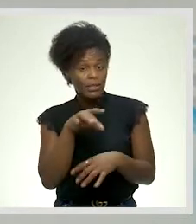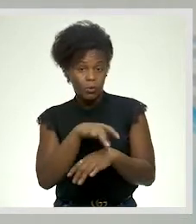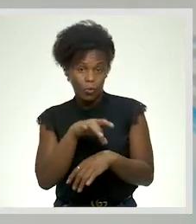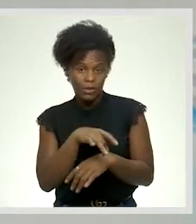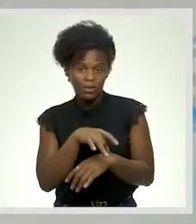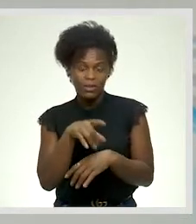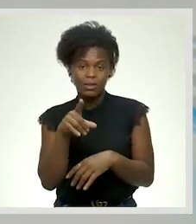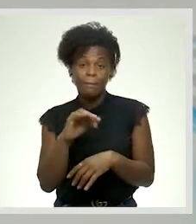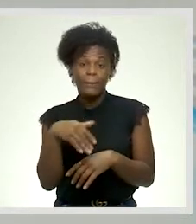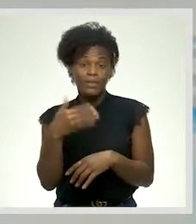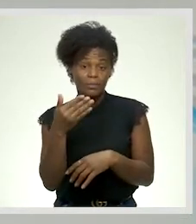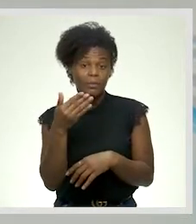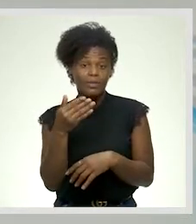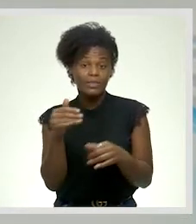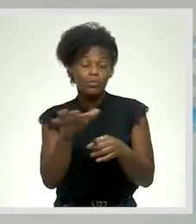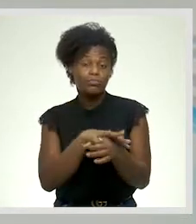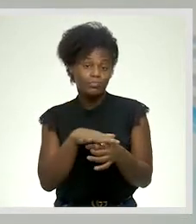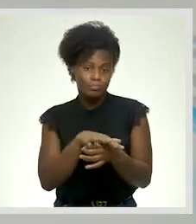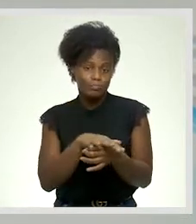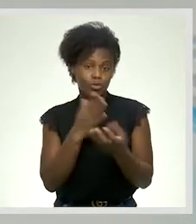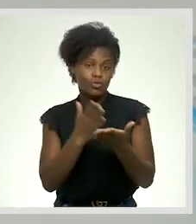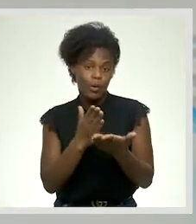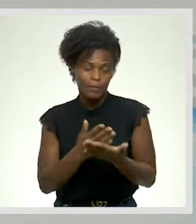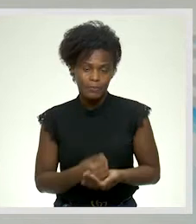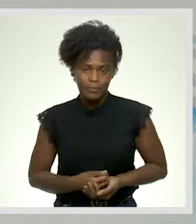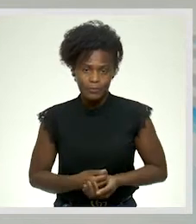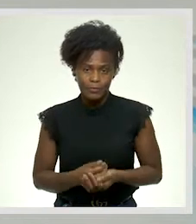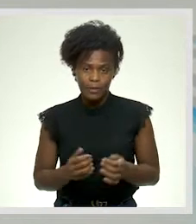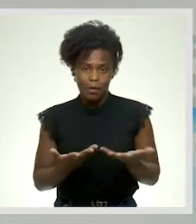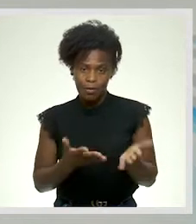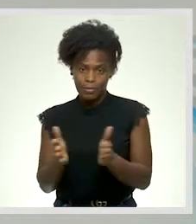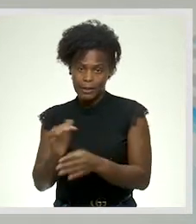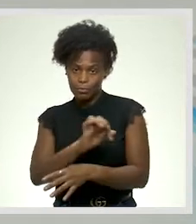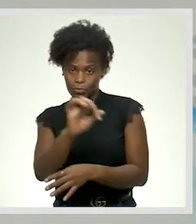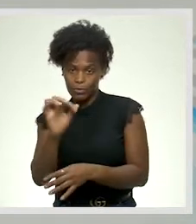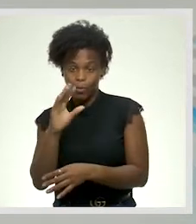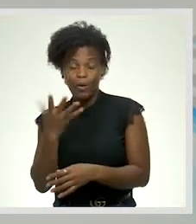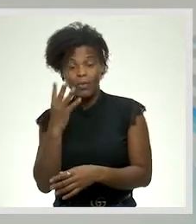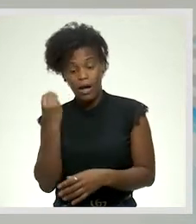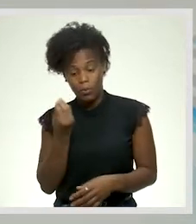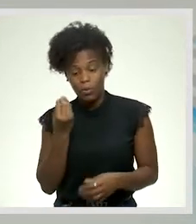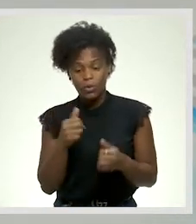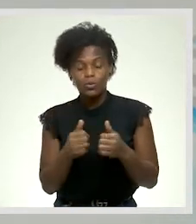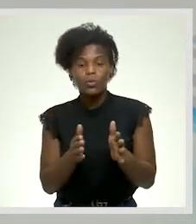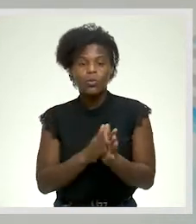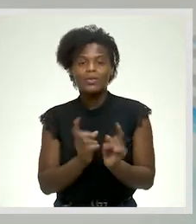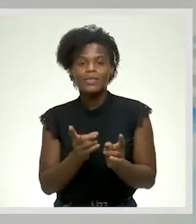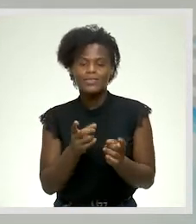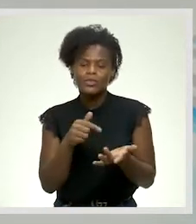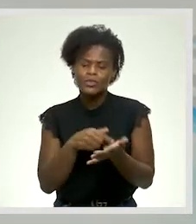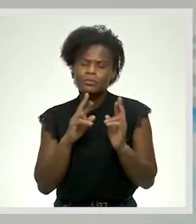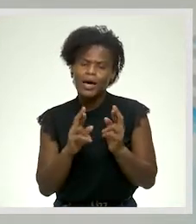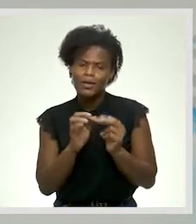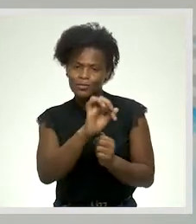doença, principalmente no contexto escolar. Da sua parte, enquanto aluno, tudo o que se espera de si é